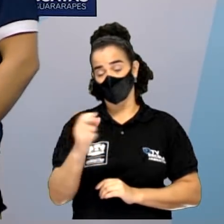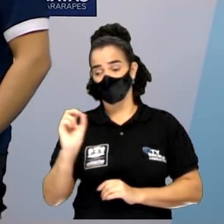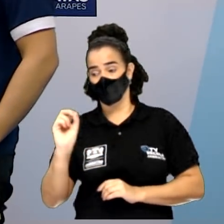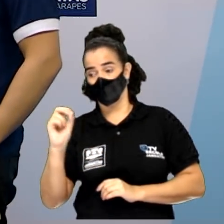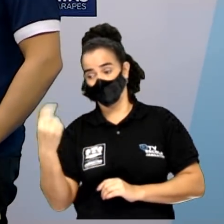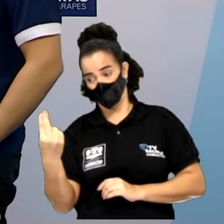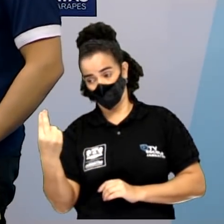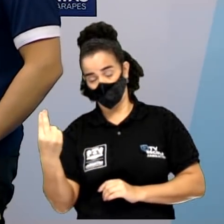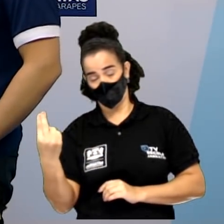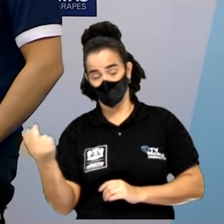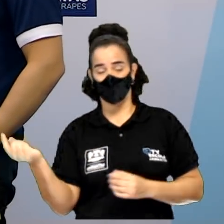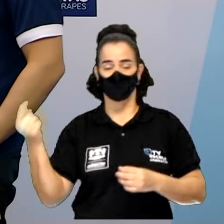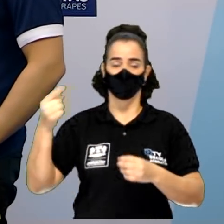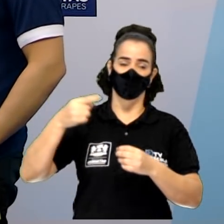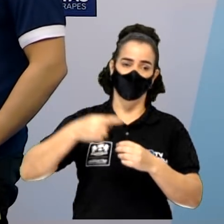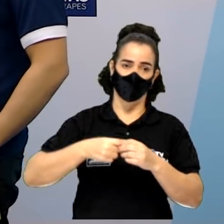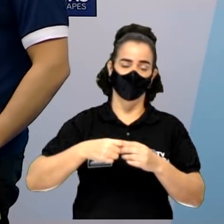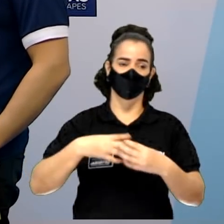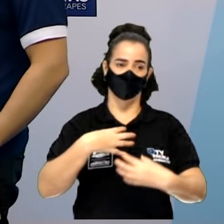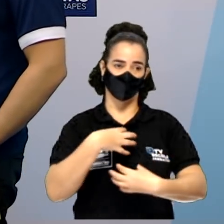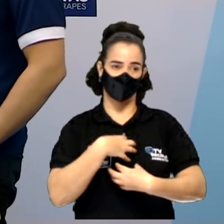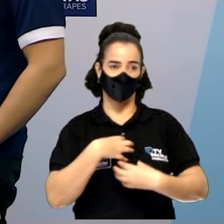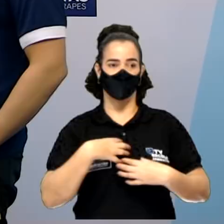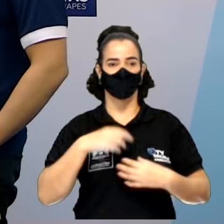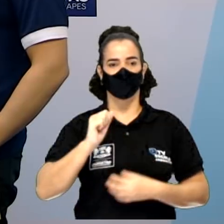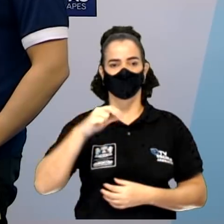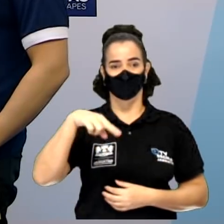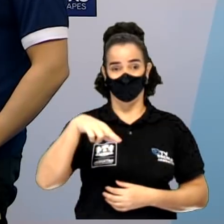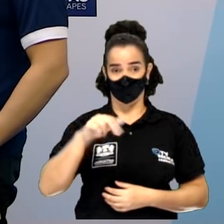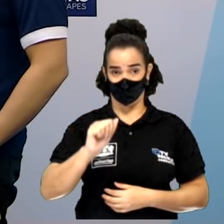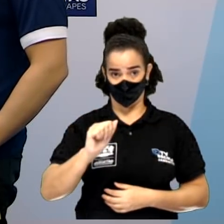Ana Dragão. Vamos a ela, lá o texto, né?